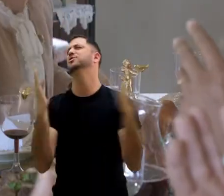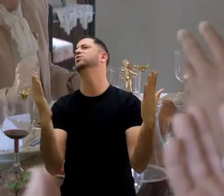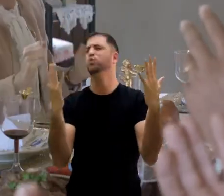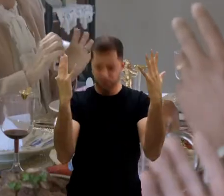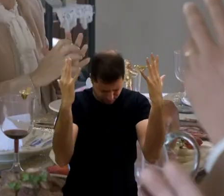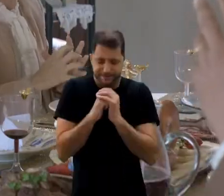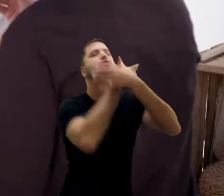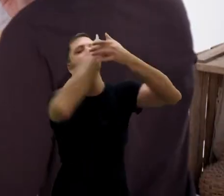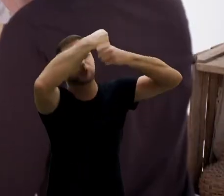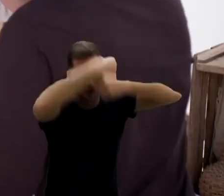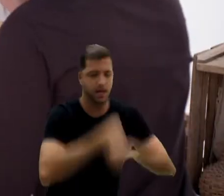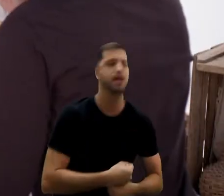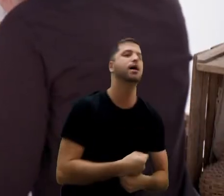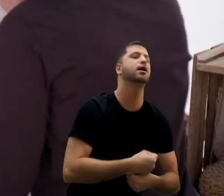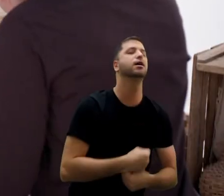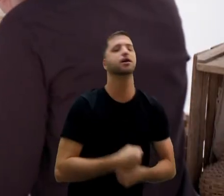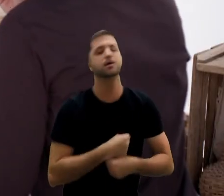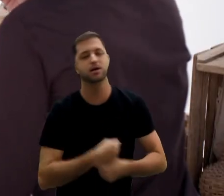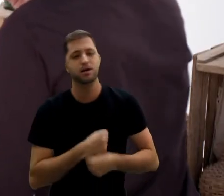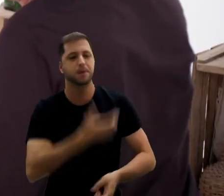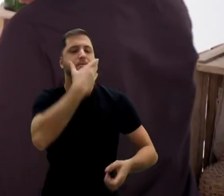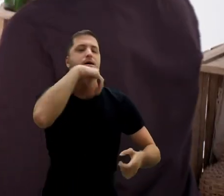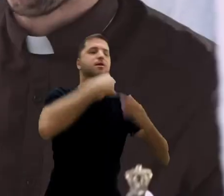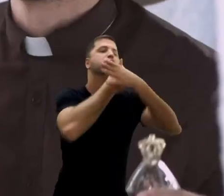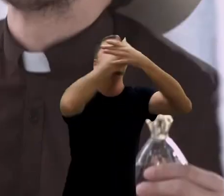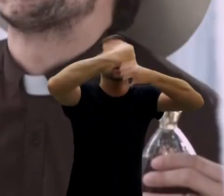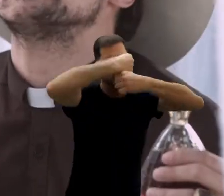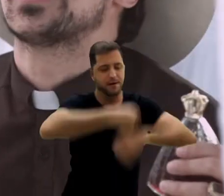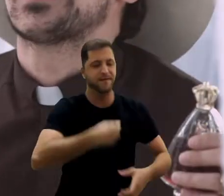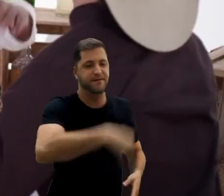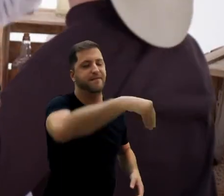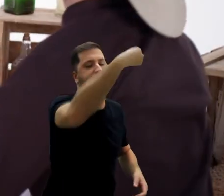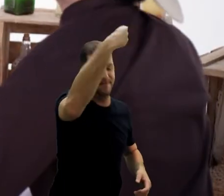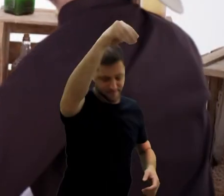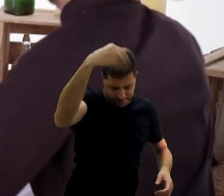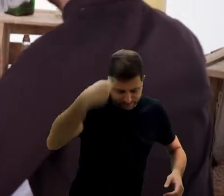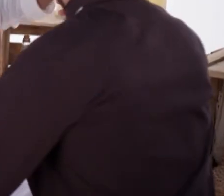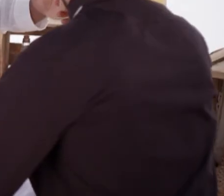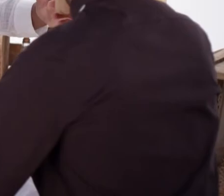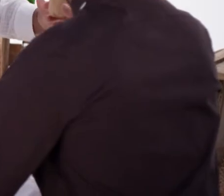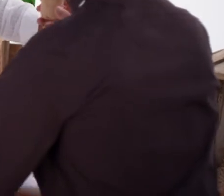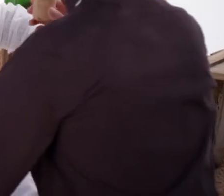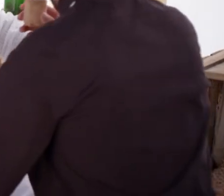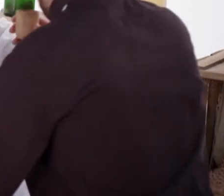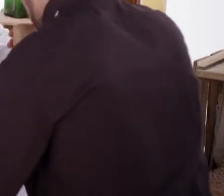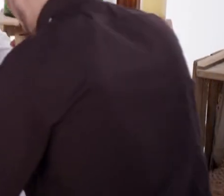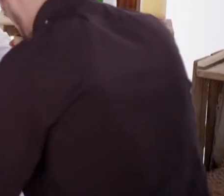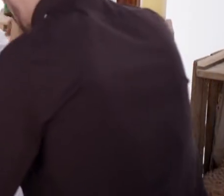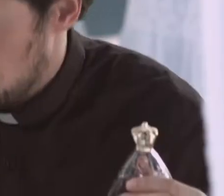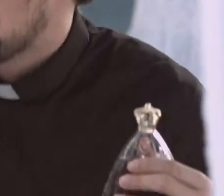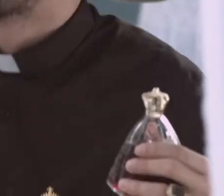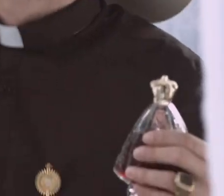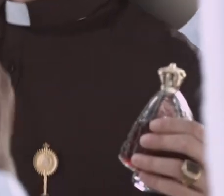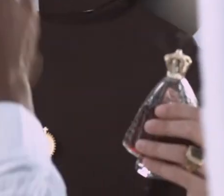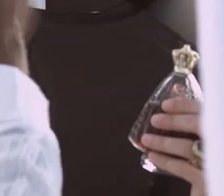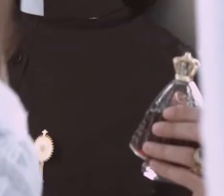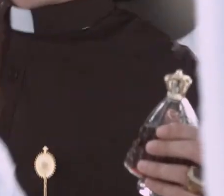Amém? Amém? Amém? Fala comigo, fala comigo. Oi, meu pai Oxalá. Oi, pai Oxalá. Epa, babá. Epa, babá. bebe.